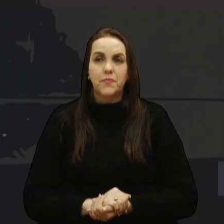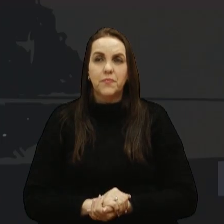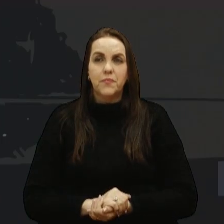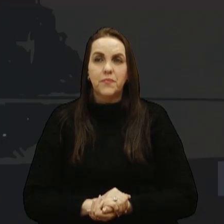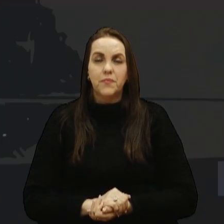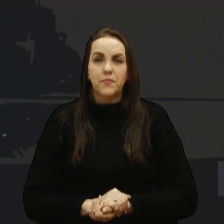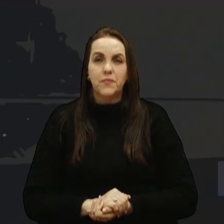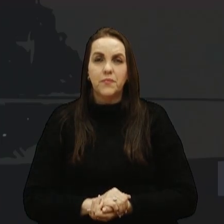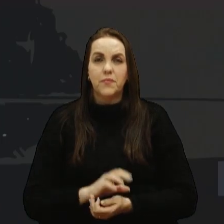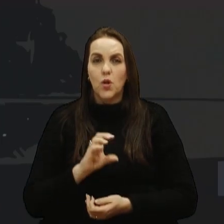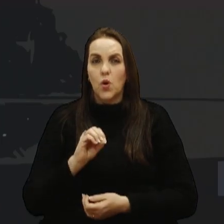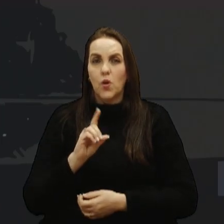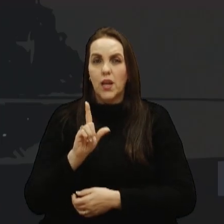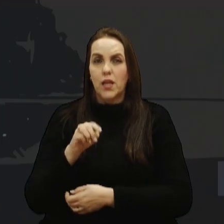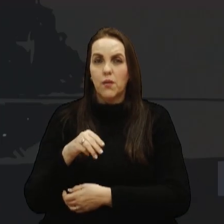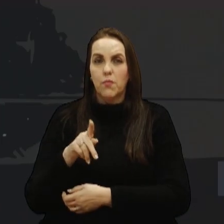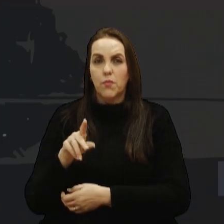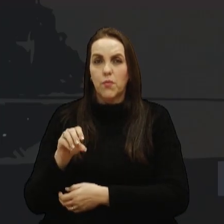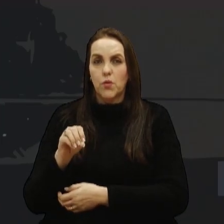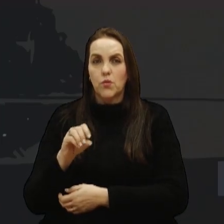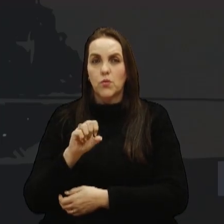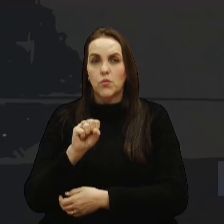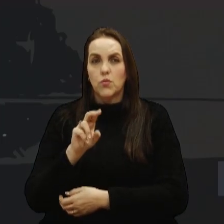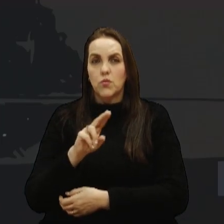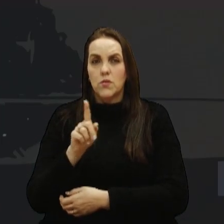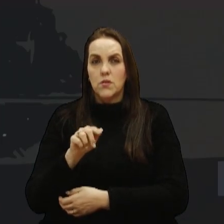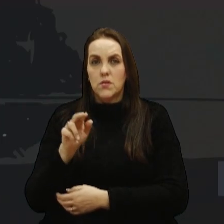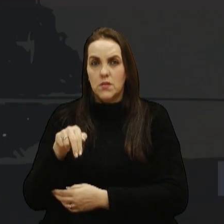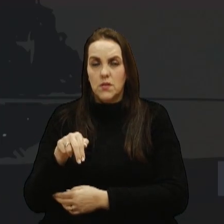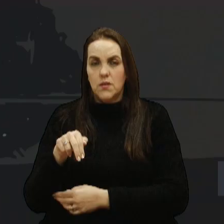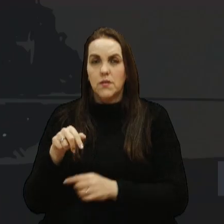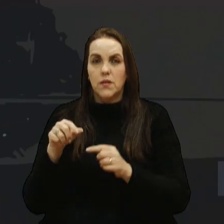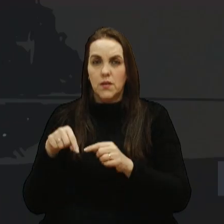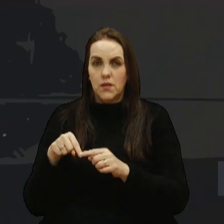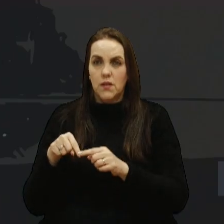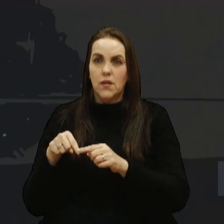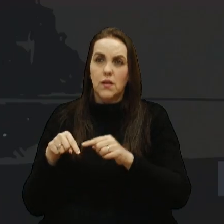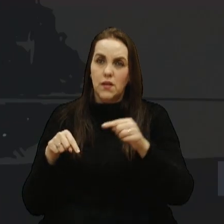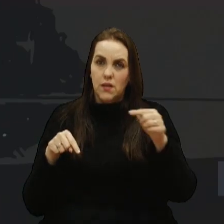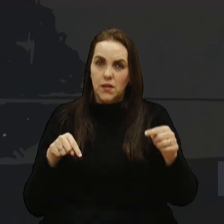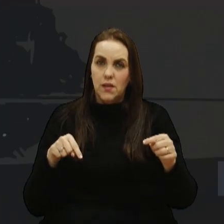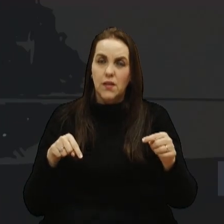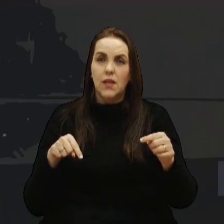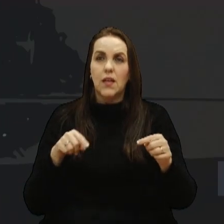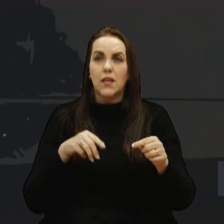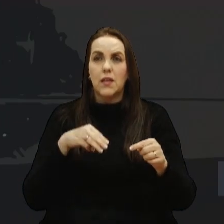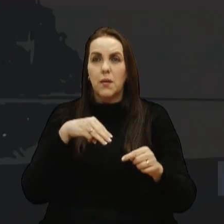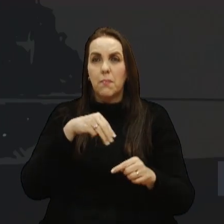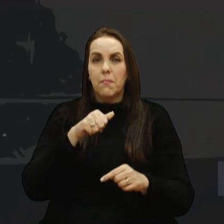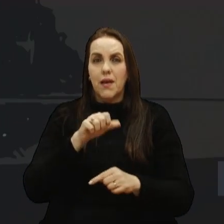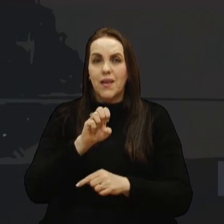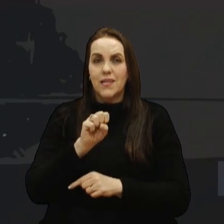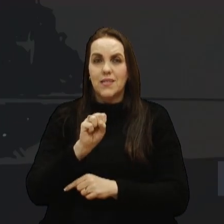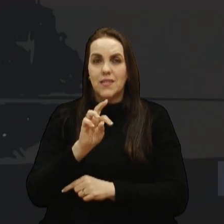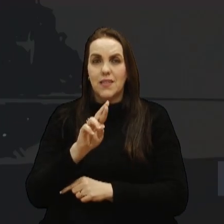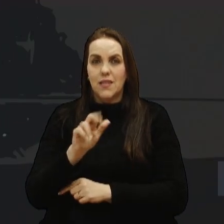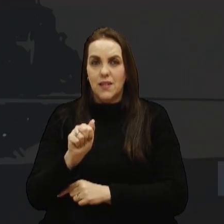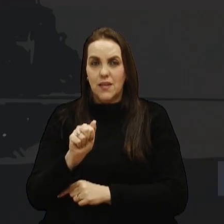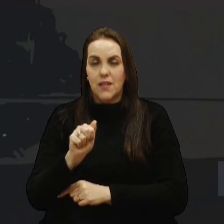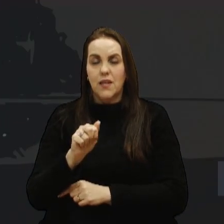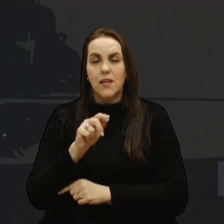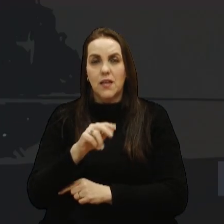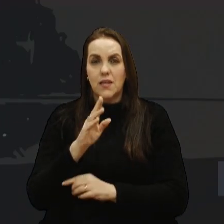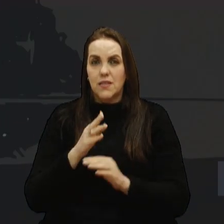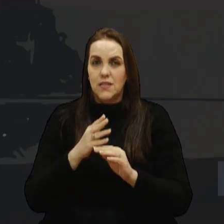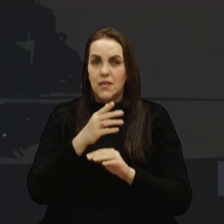A Olímpio Suzin, que liga a Altos da Maestra, Portal da Maestra, que sai